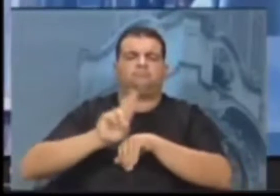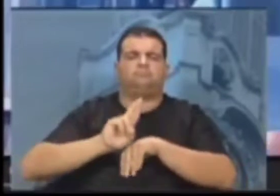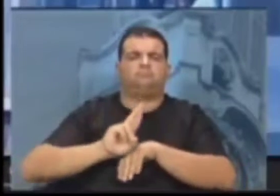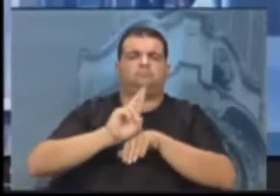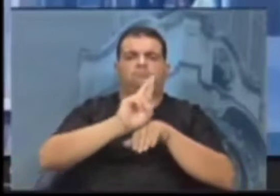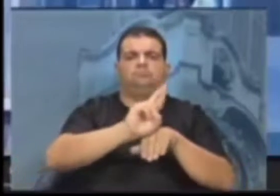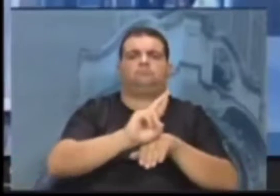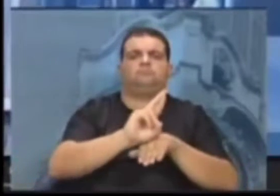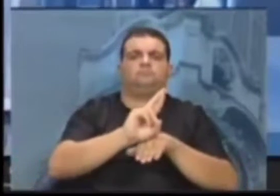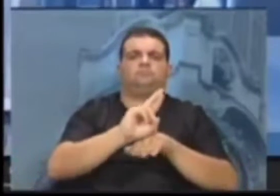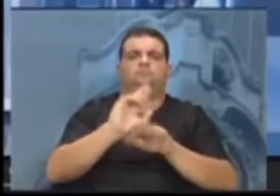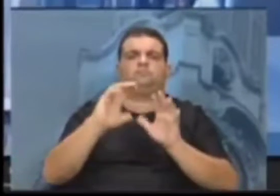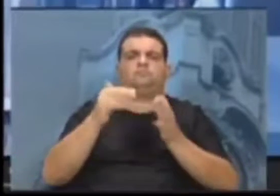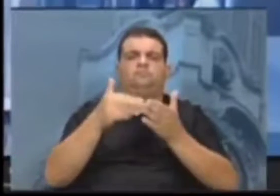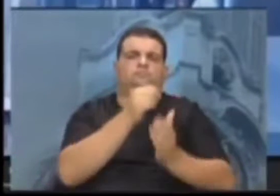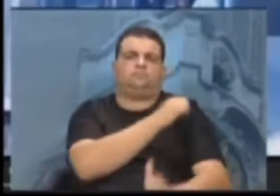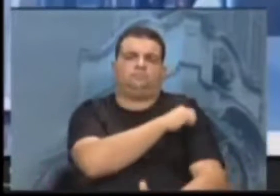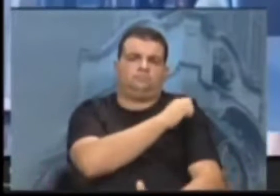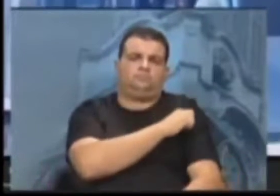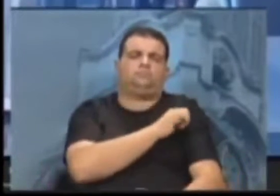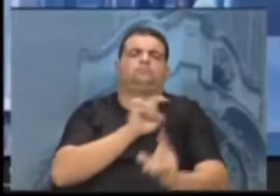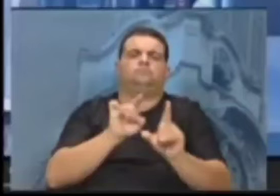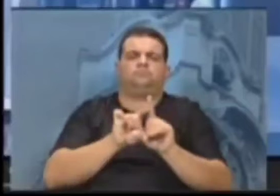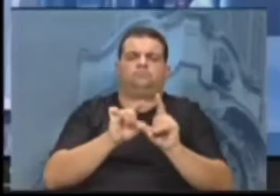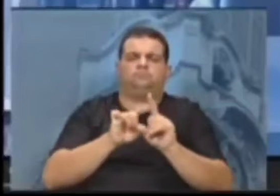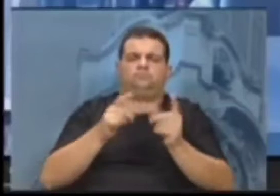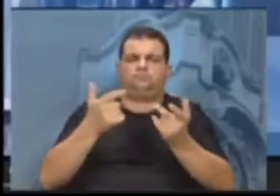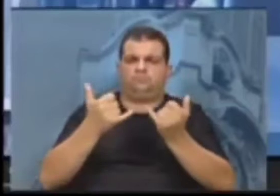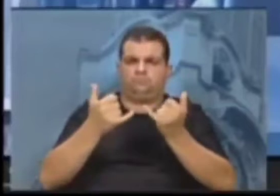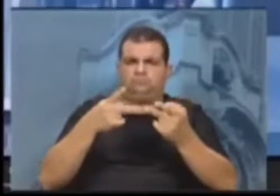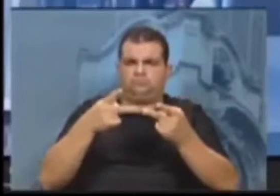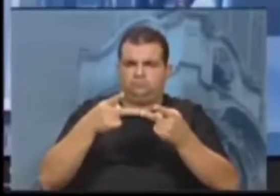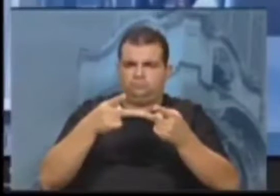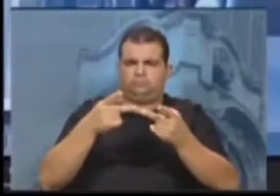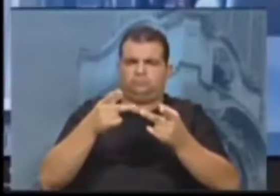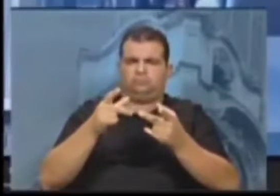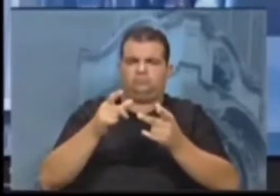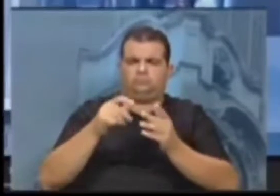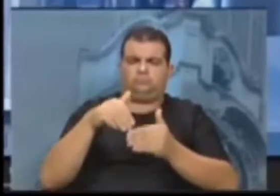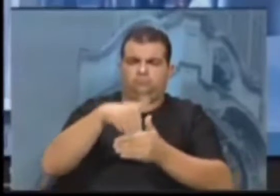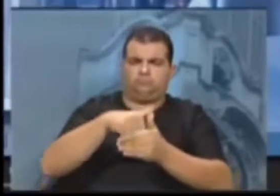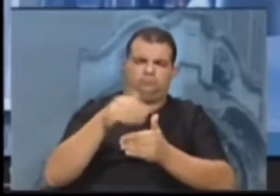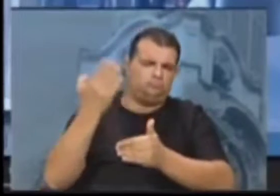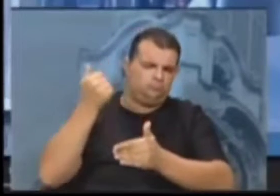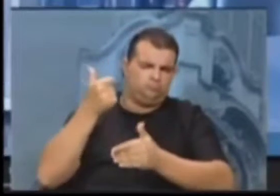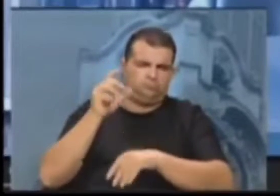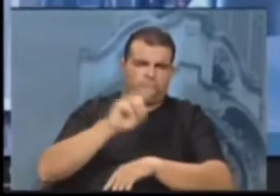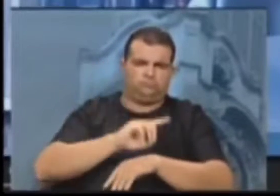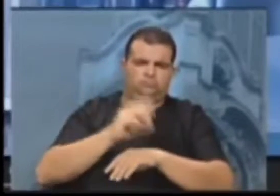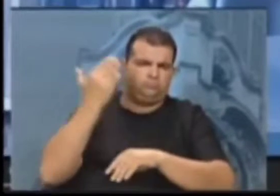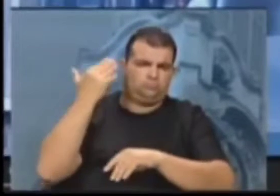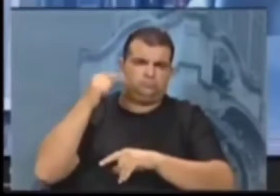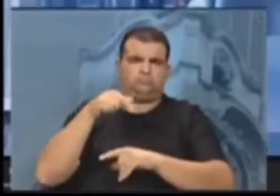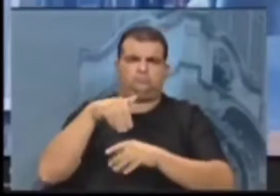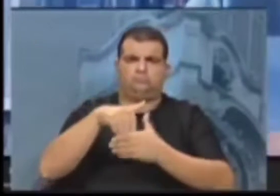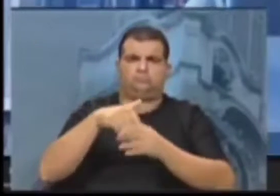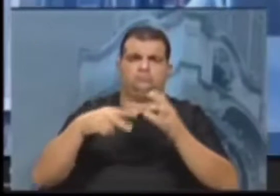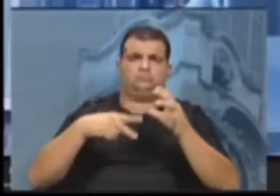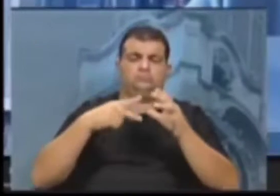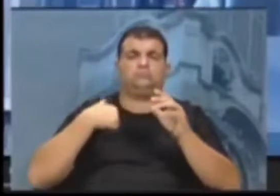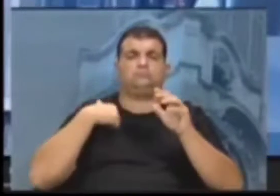representantes estudantis em relação à carteirinha, a votação de alguns dias atrás aqui na Câmara. E eu